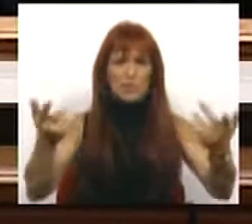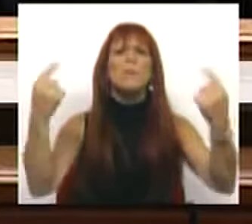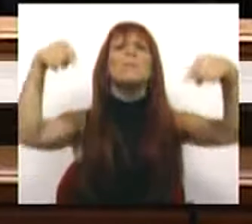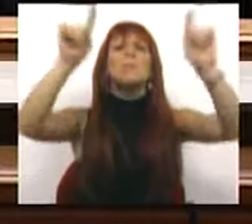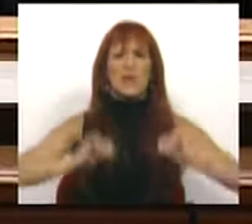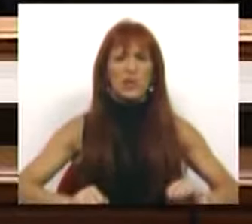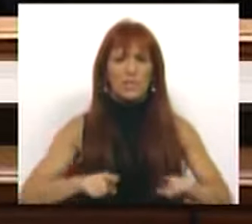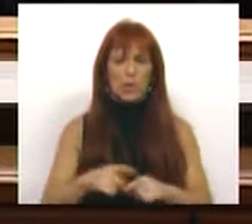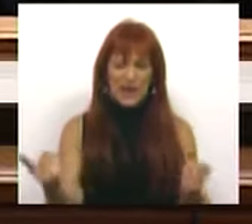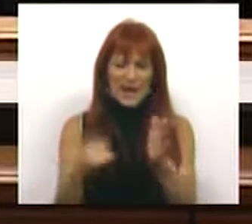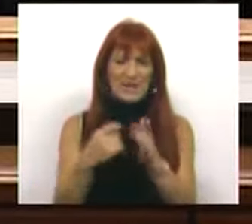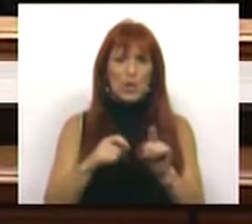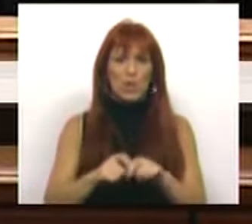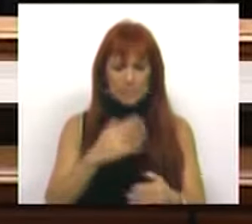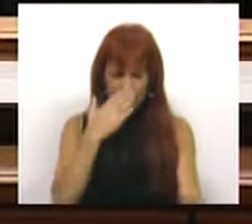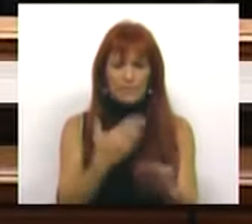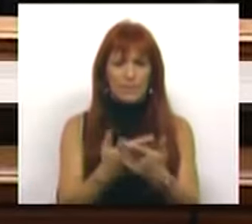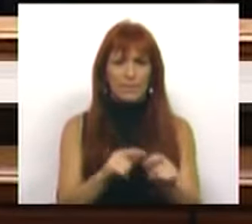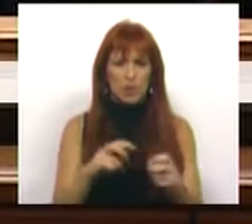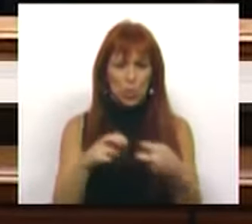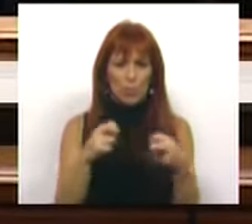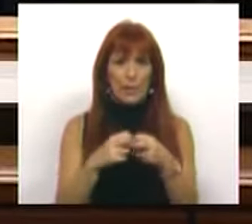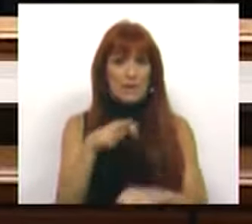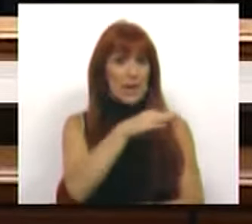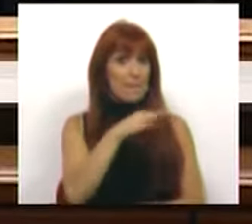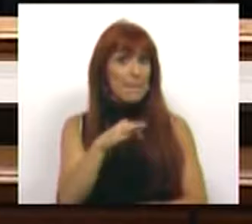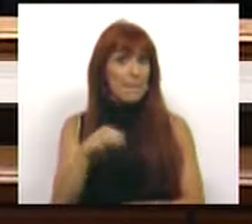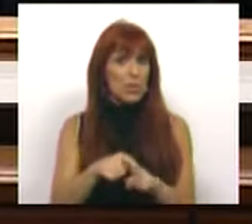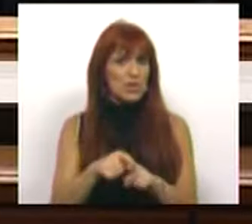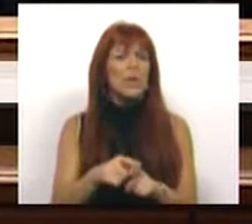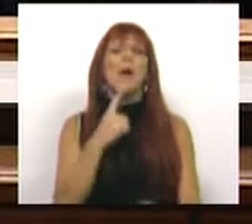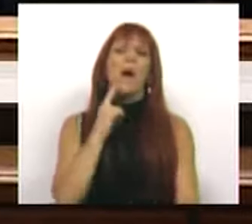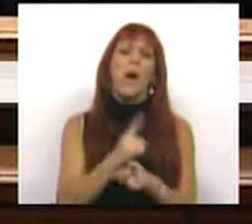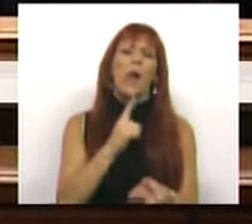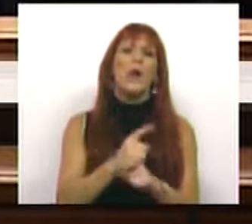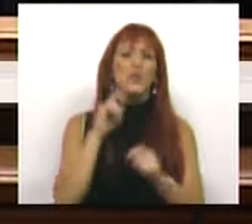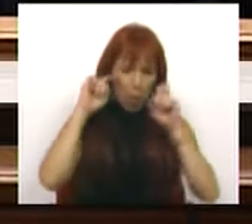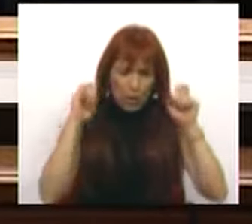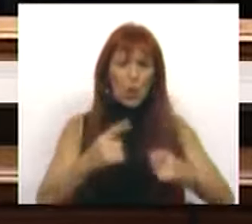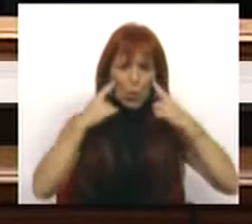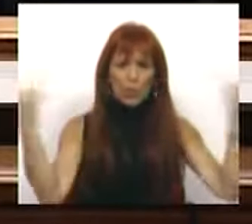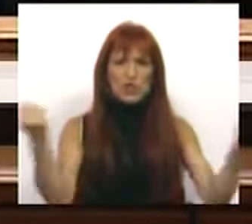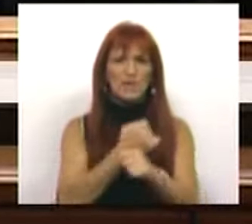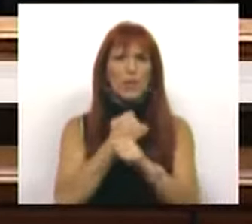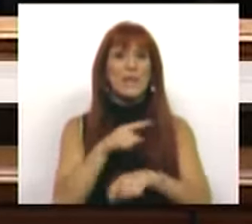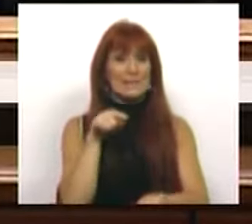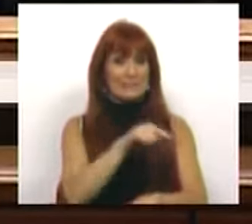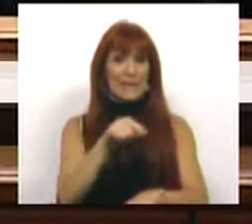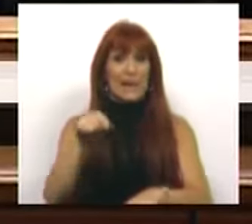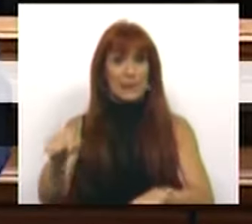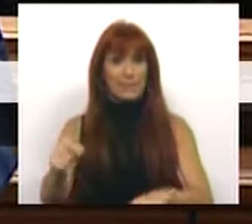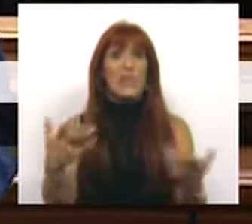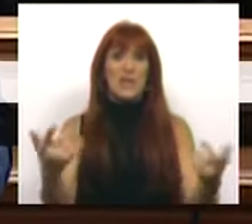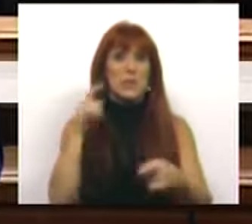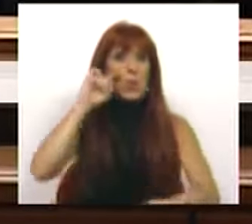mas também a necessidade de enfrentar o problema das PPPs, retomando o controle público dos serviços em causa.